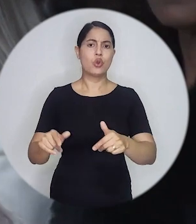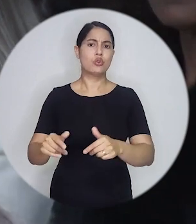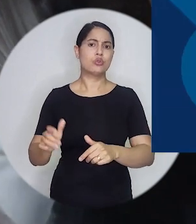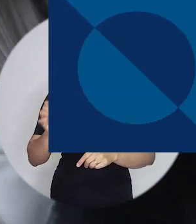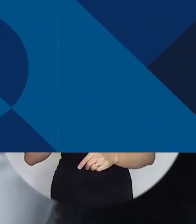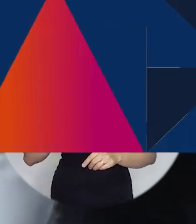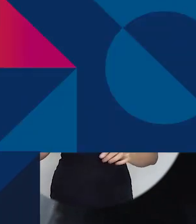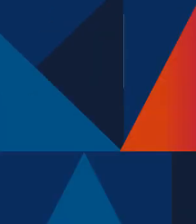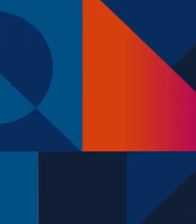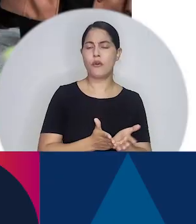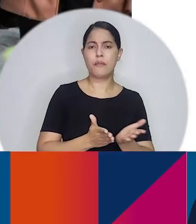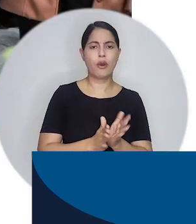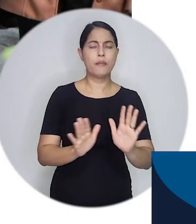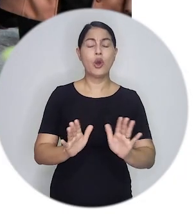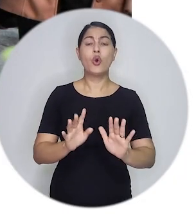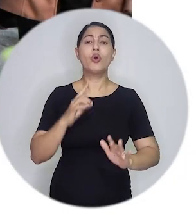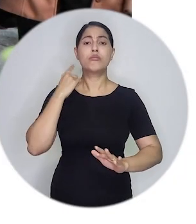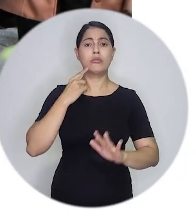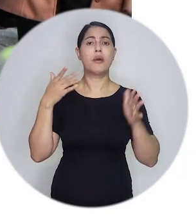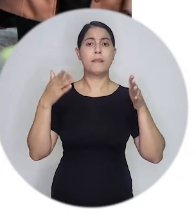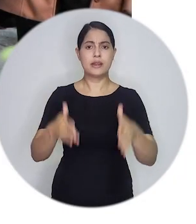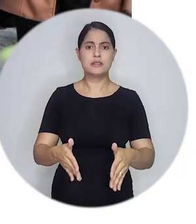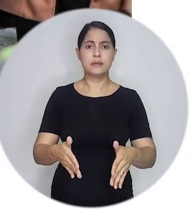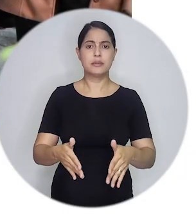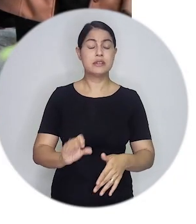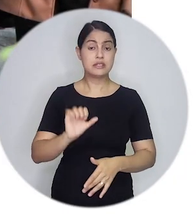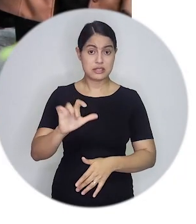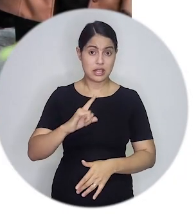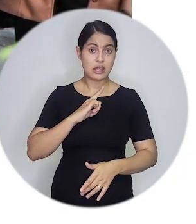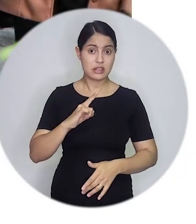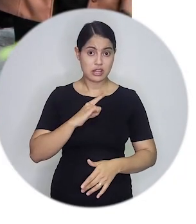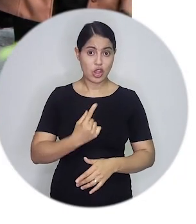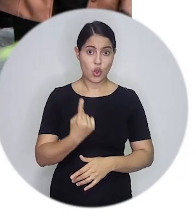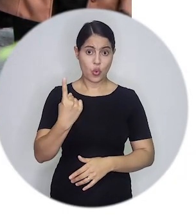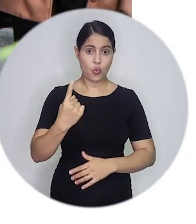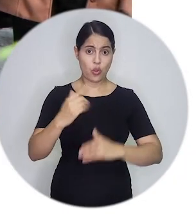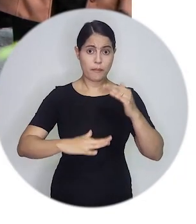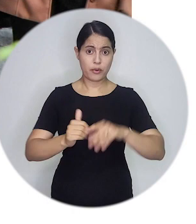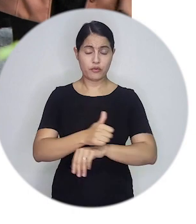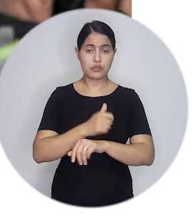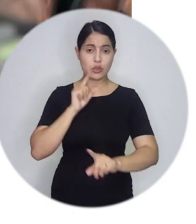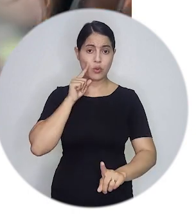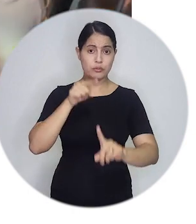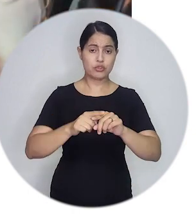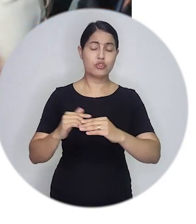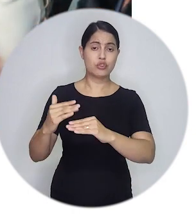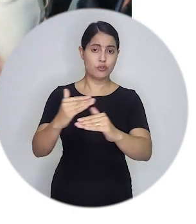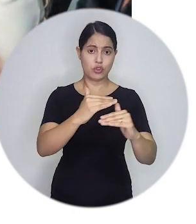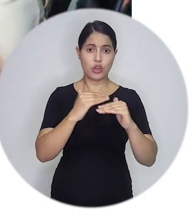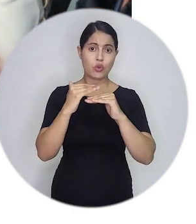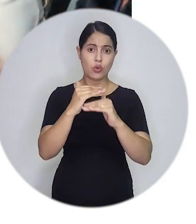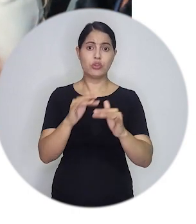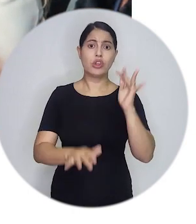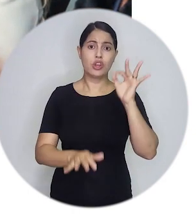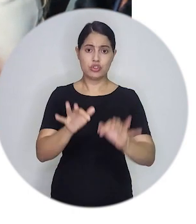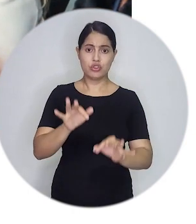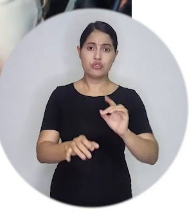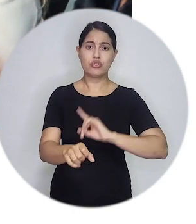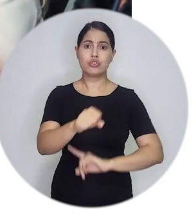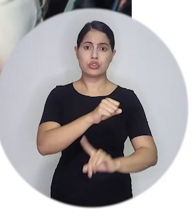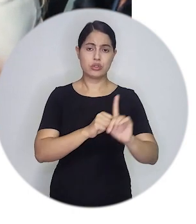pelo rico, fala pelo pobre, ele fala por todos. Se há alguma profissão que luta